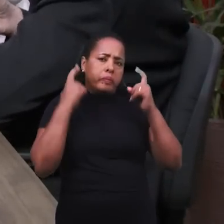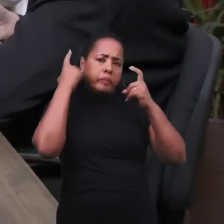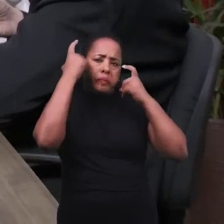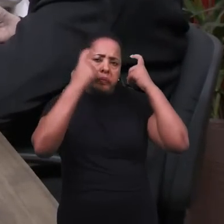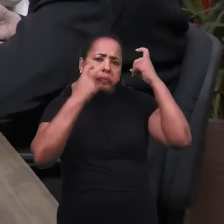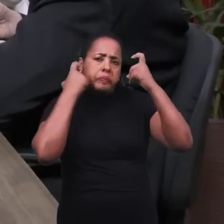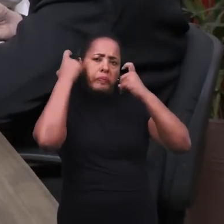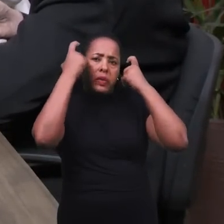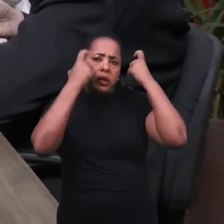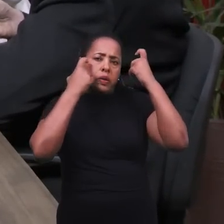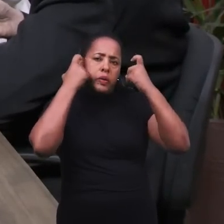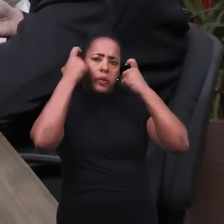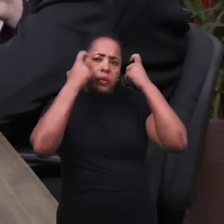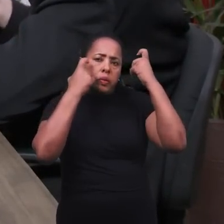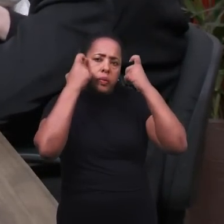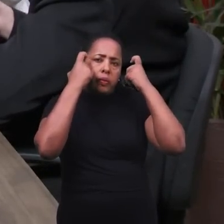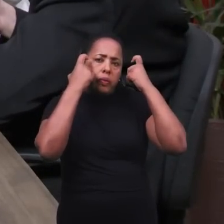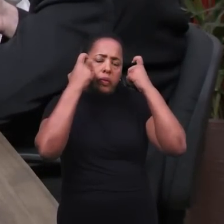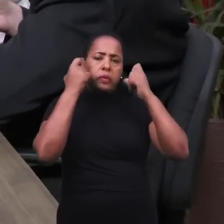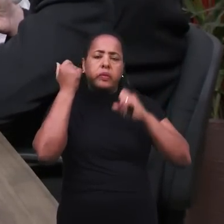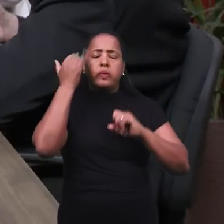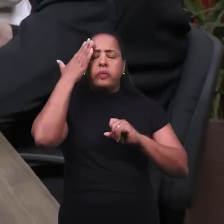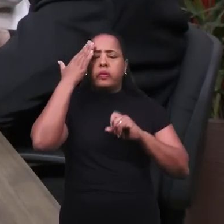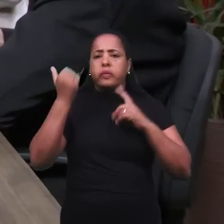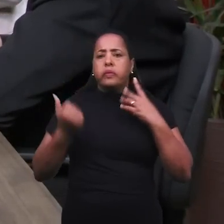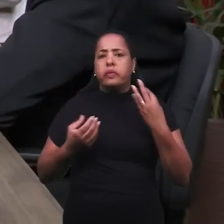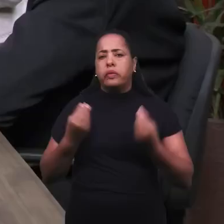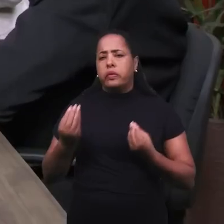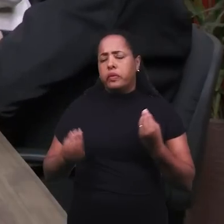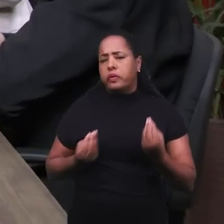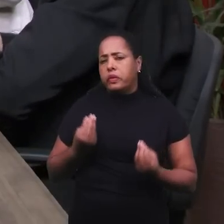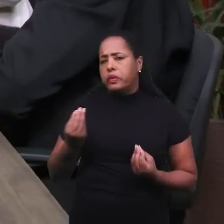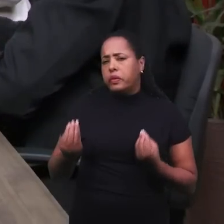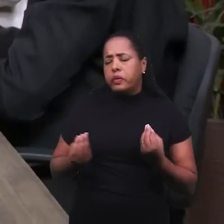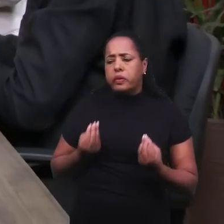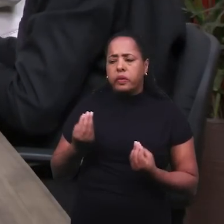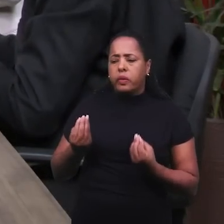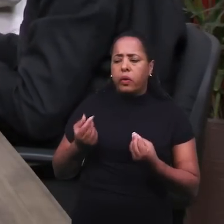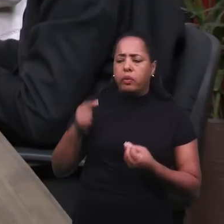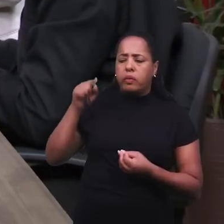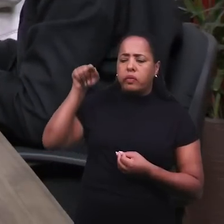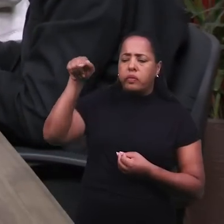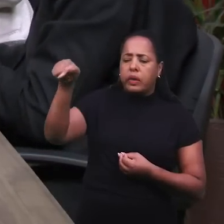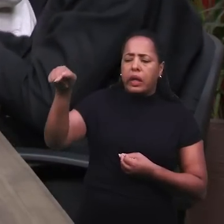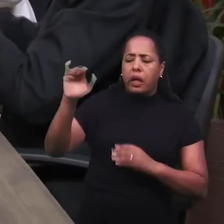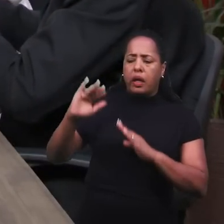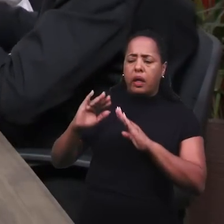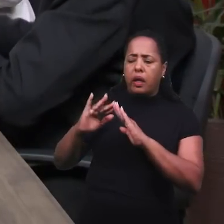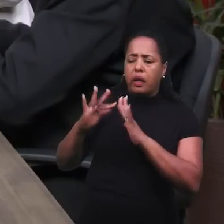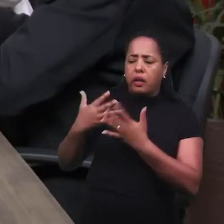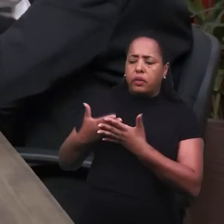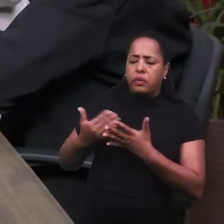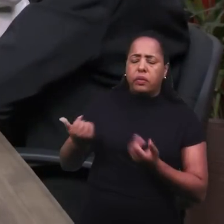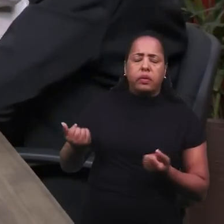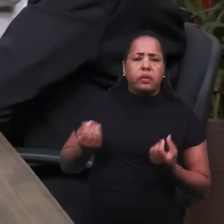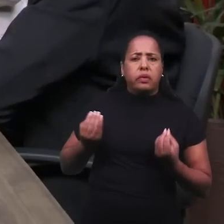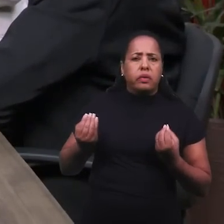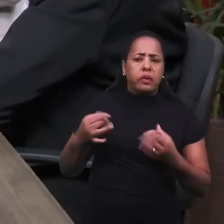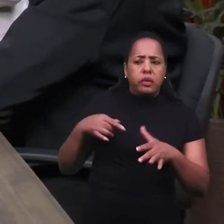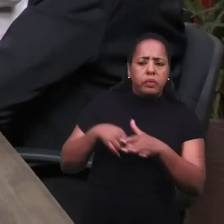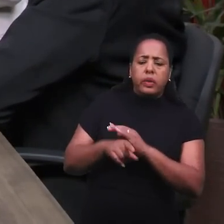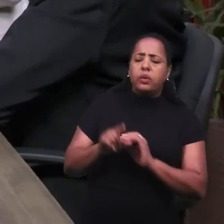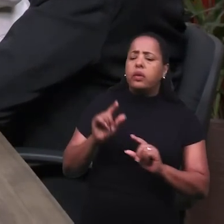essa preocupação de saber com os seus filhos, olha, o que tem sido tratado na escola, o que você aprendeu